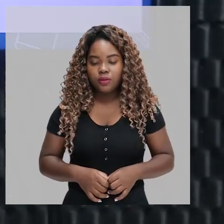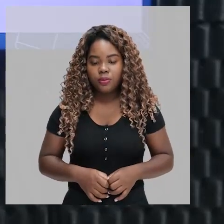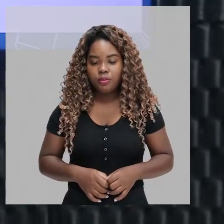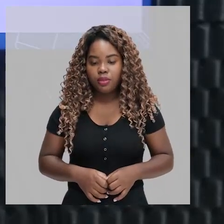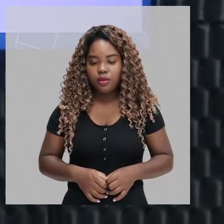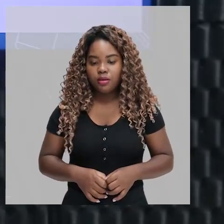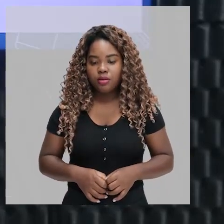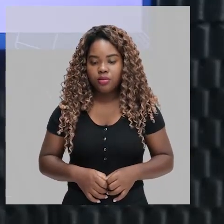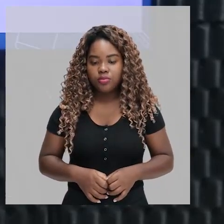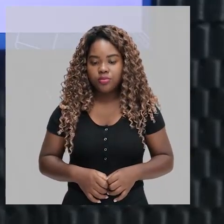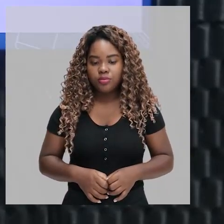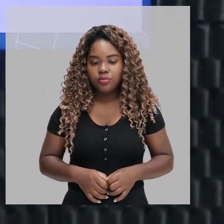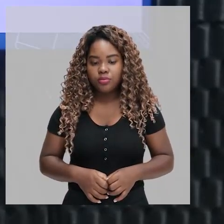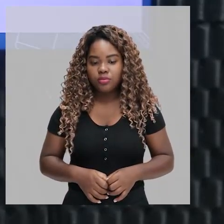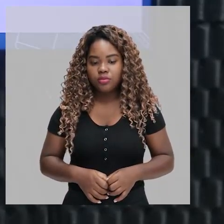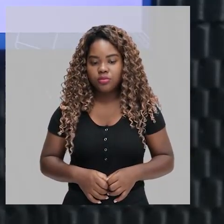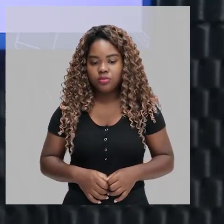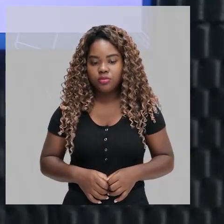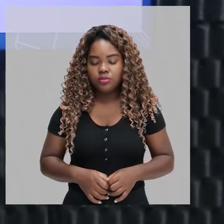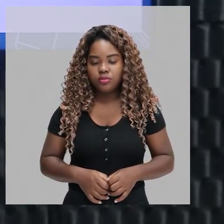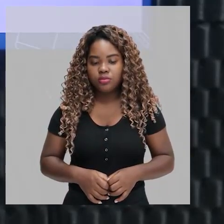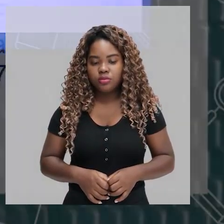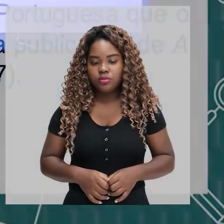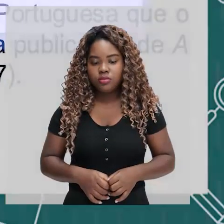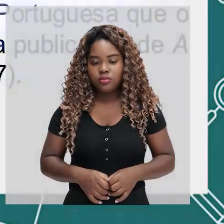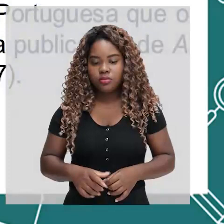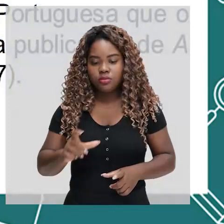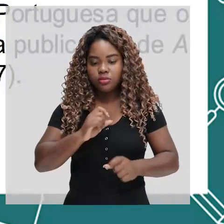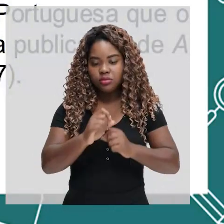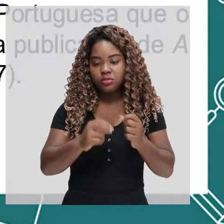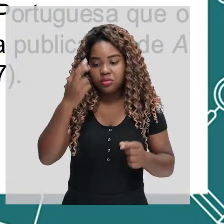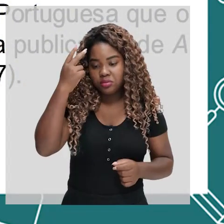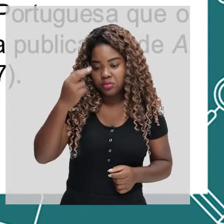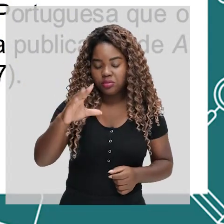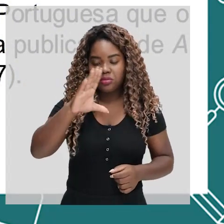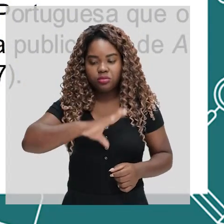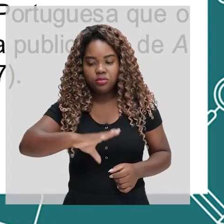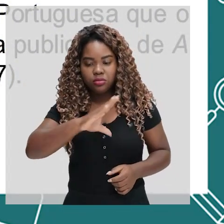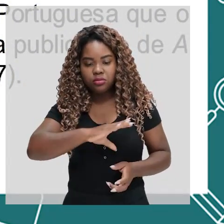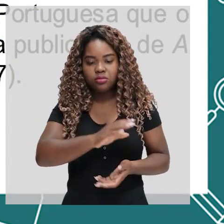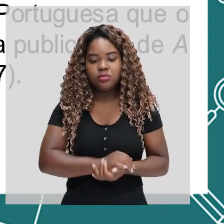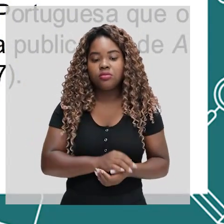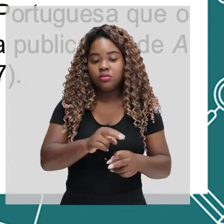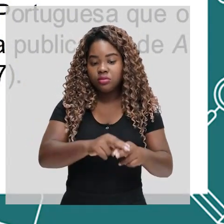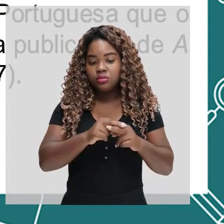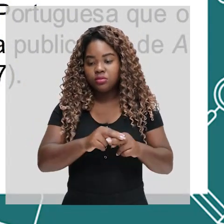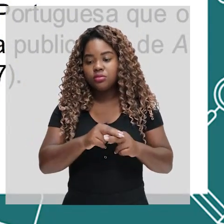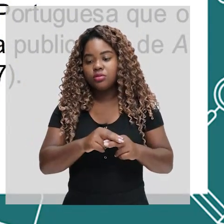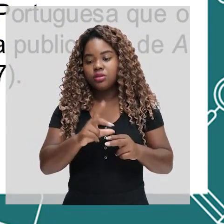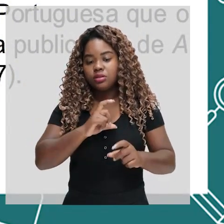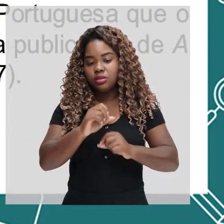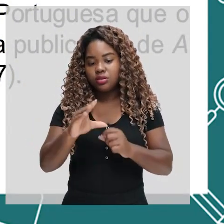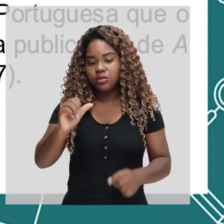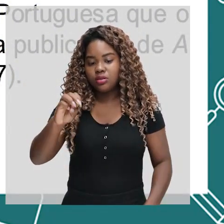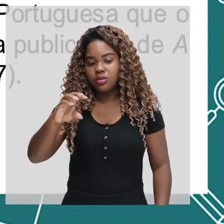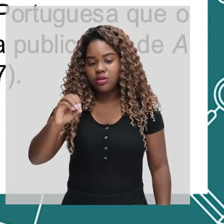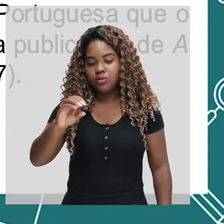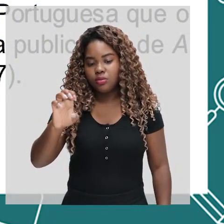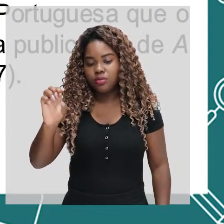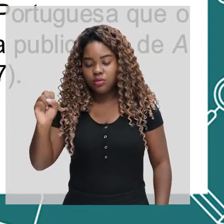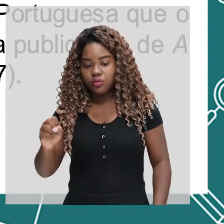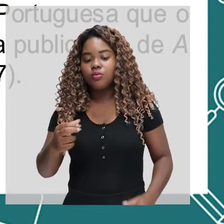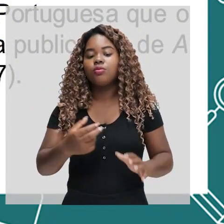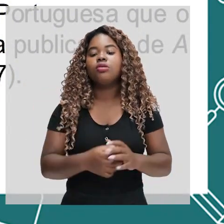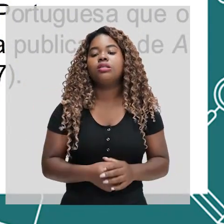dos momentos de Glória dos portugueses tá bom resgatar os históricos de Portugal por isso é Camões aí